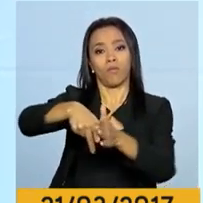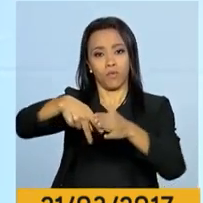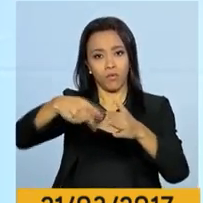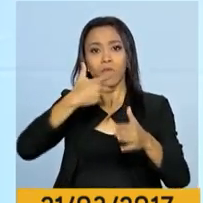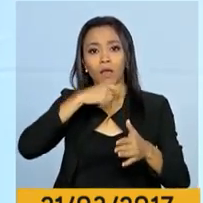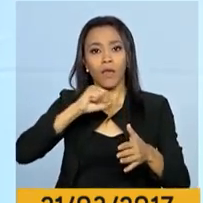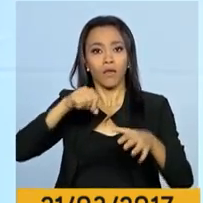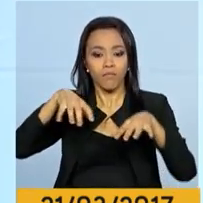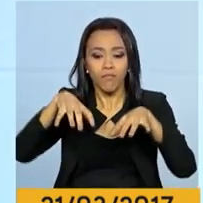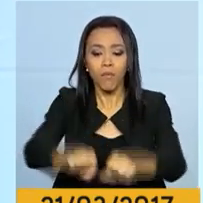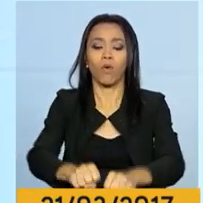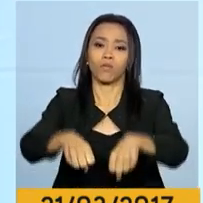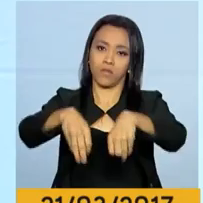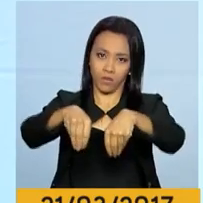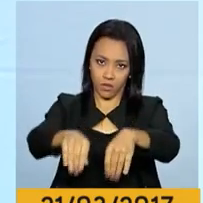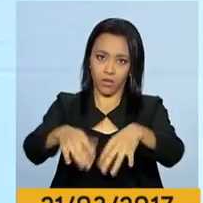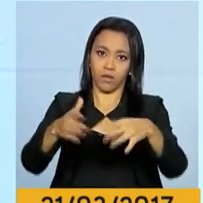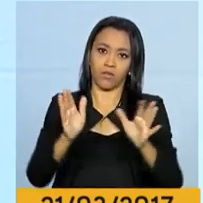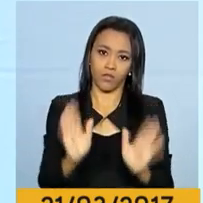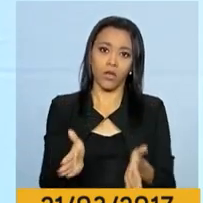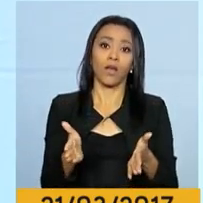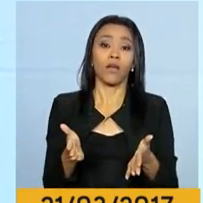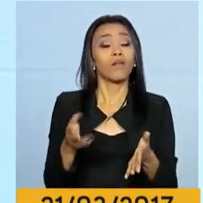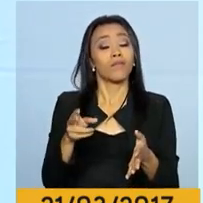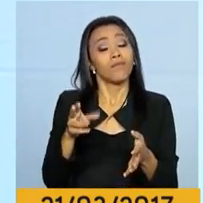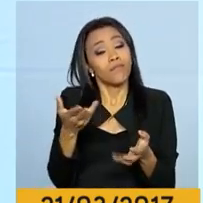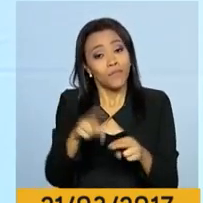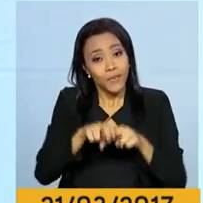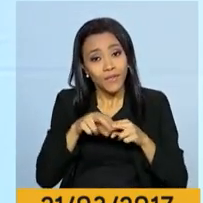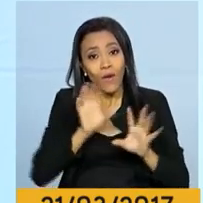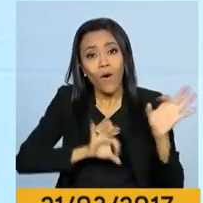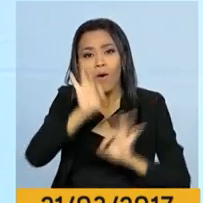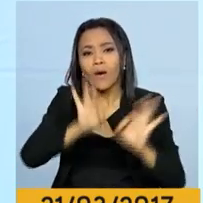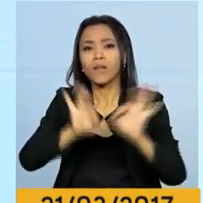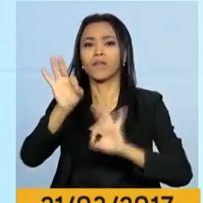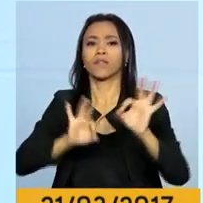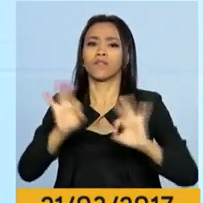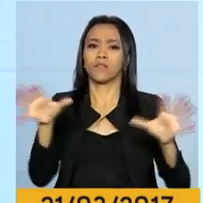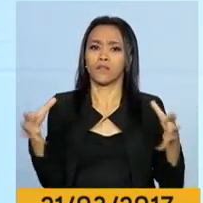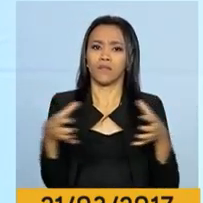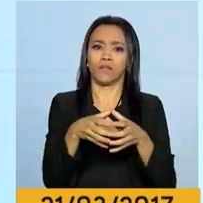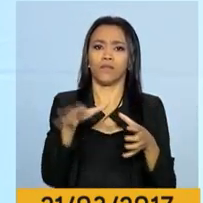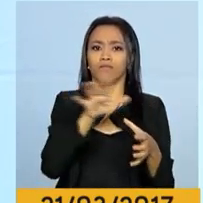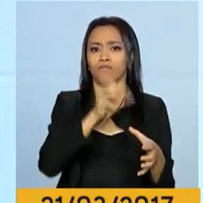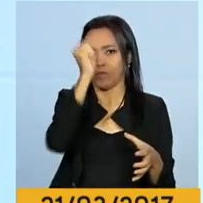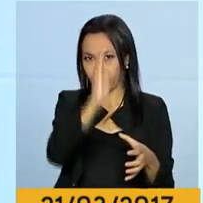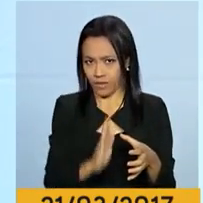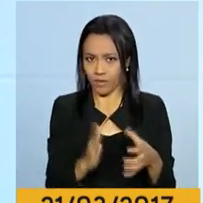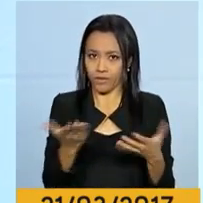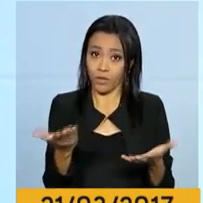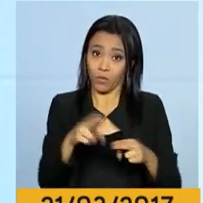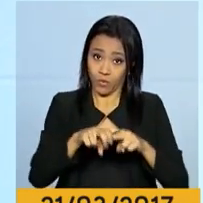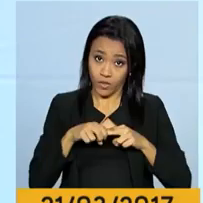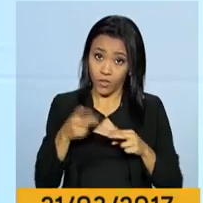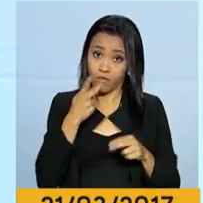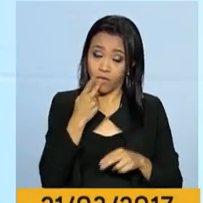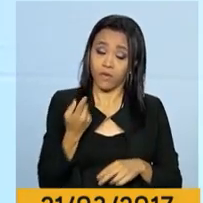assentados. Portanto, regularizando o panorama normativo e institucional no nosso país. Por isso que eu